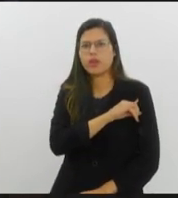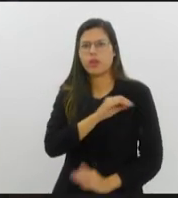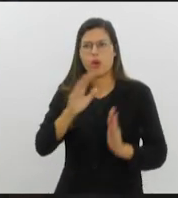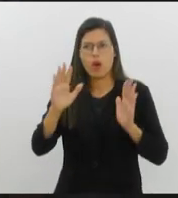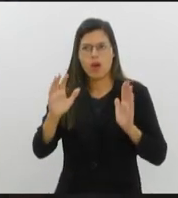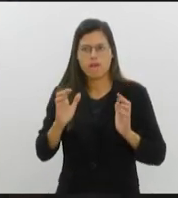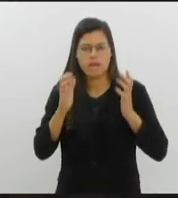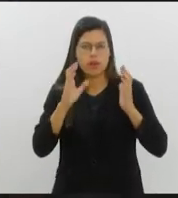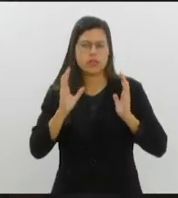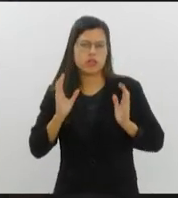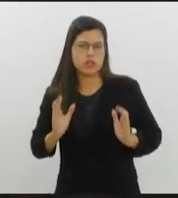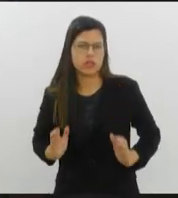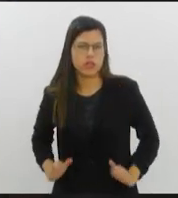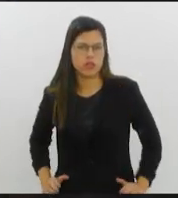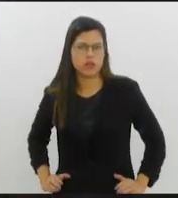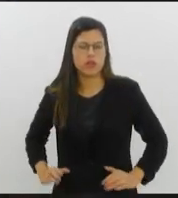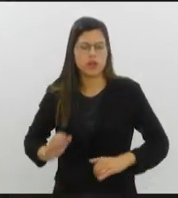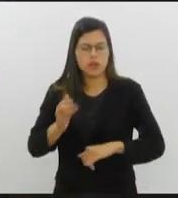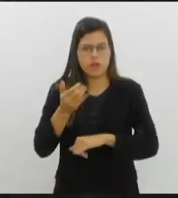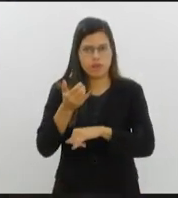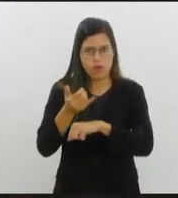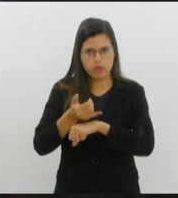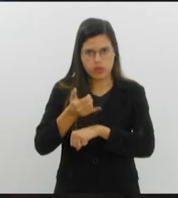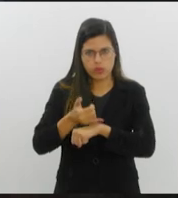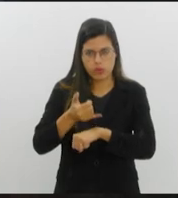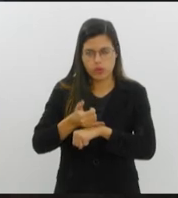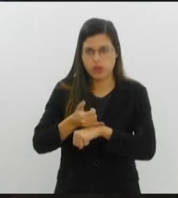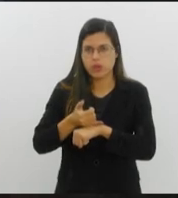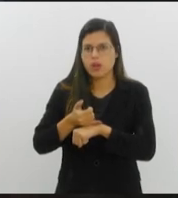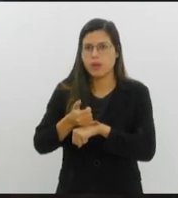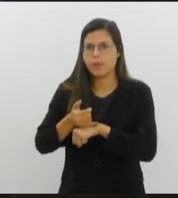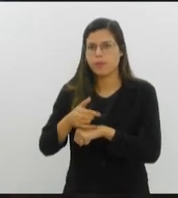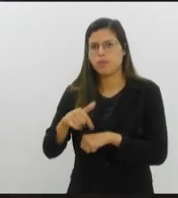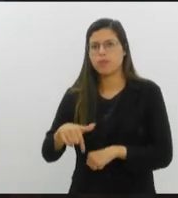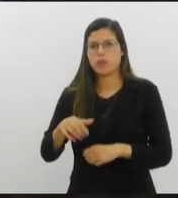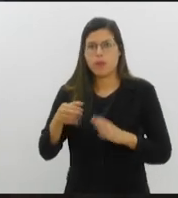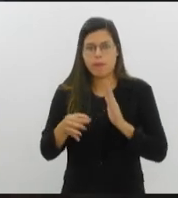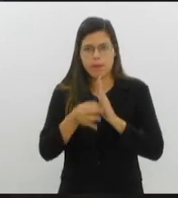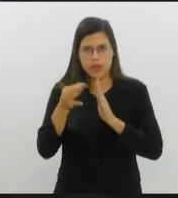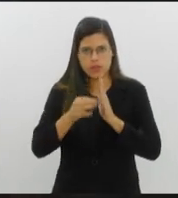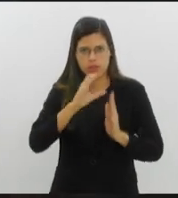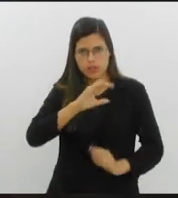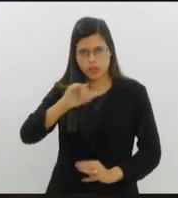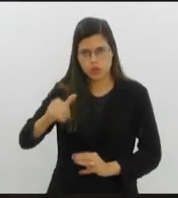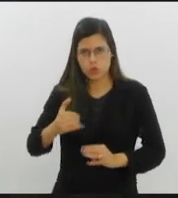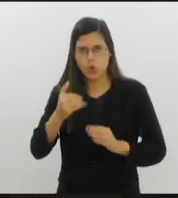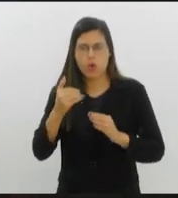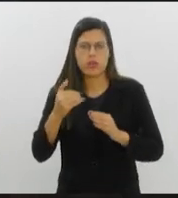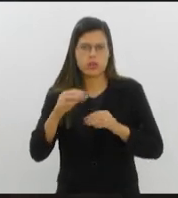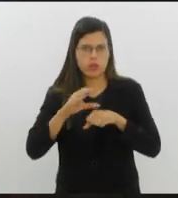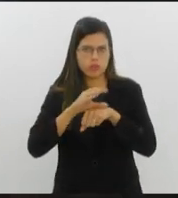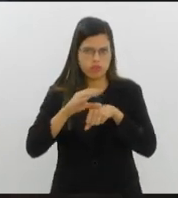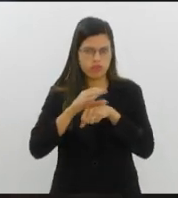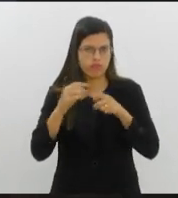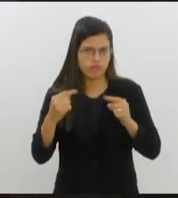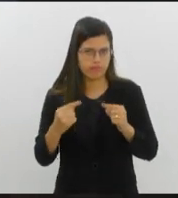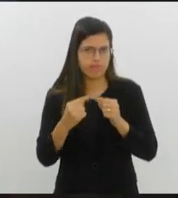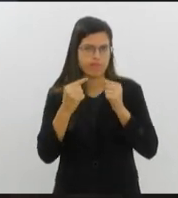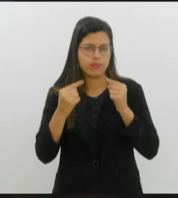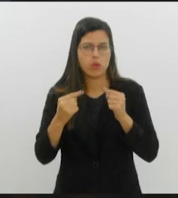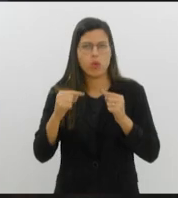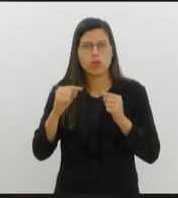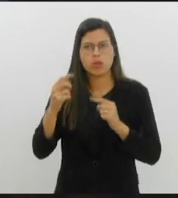no município de Volta Redonda. Pareceres das comissões Constituição e Justiça pela constitucionalidade, de